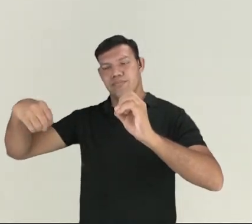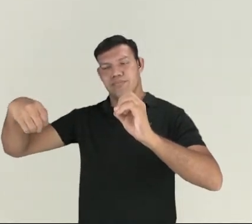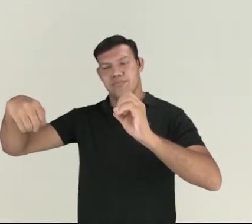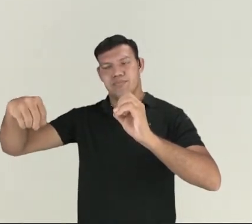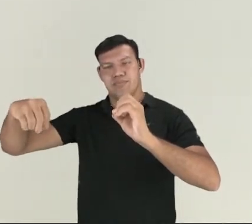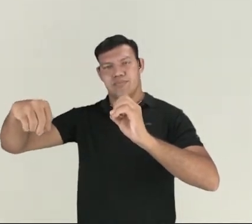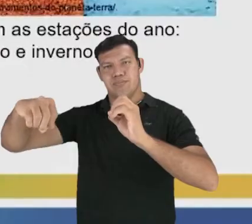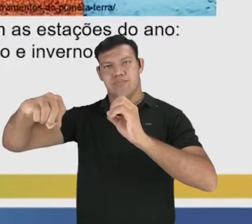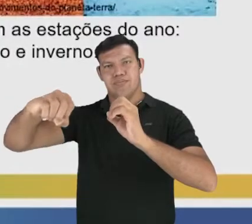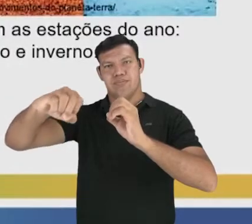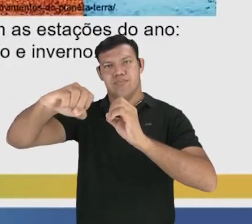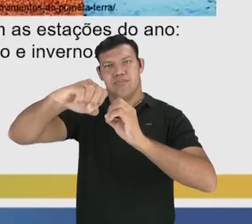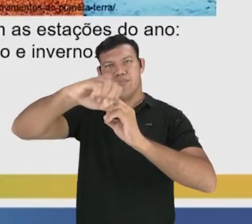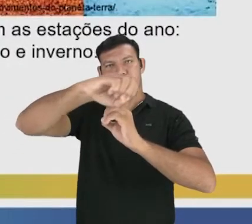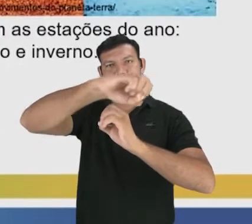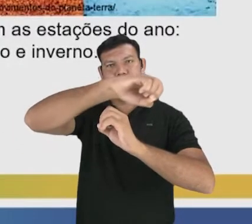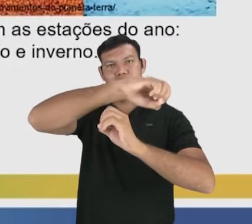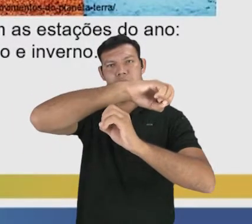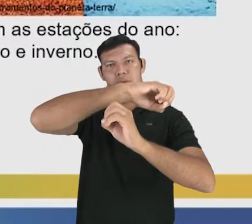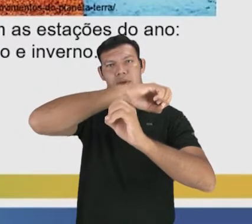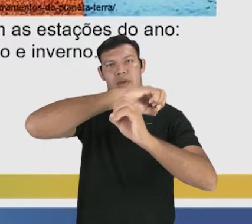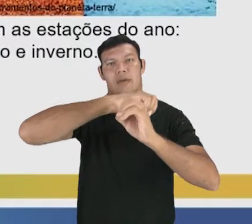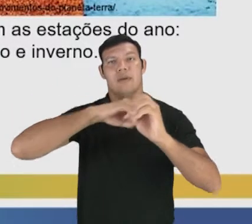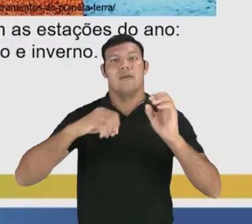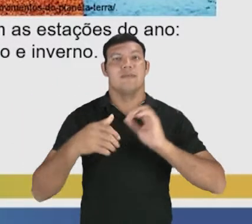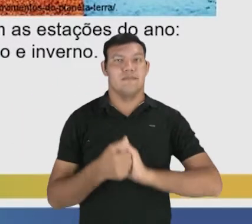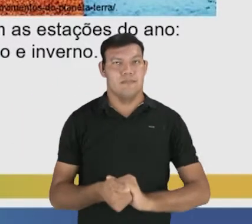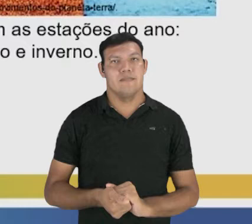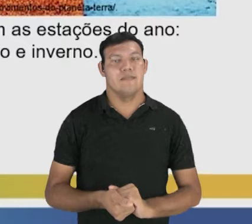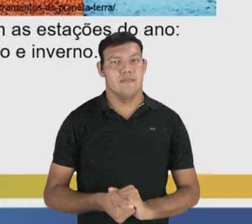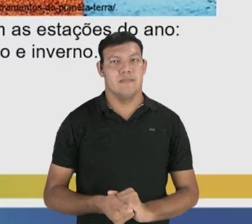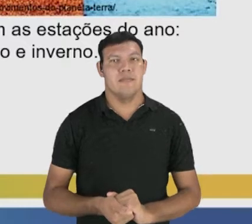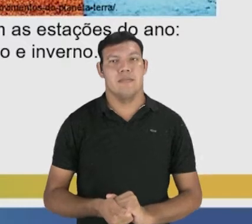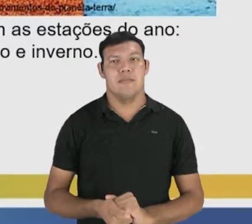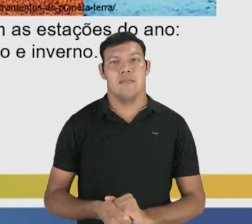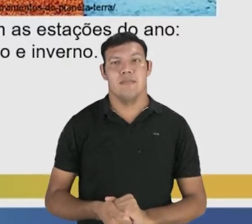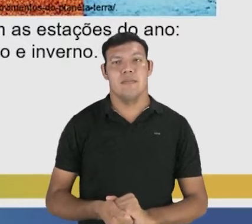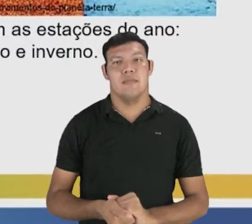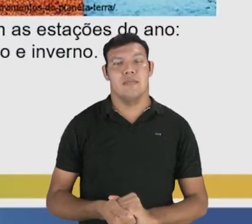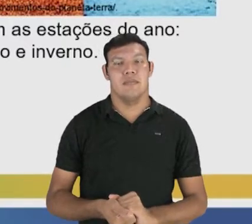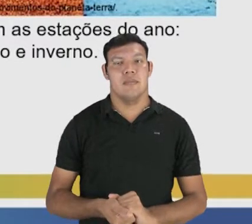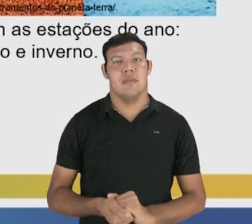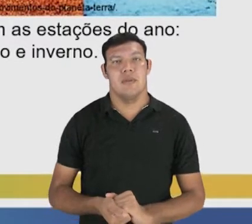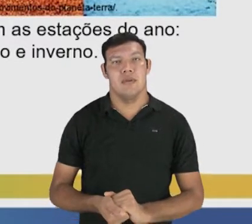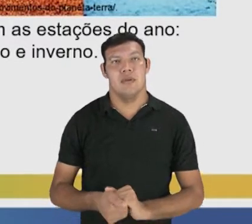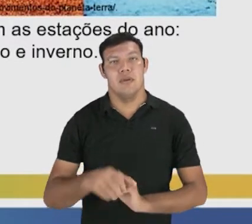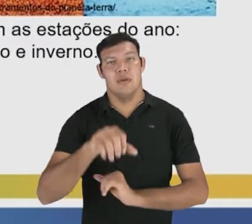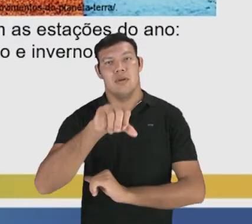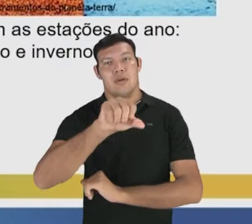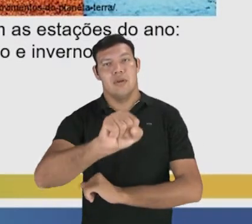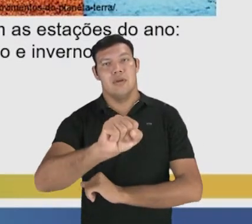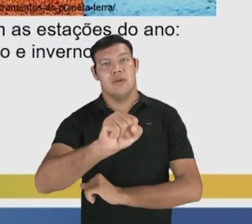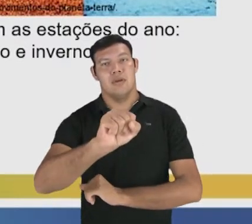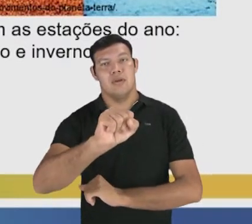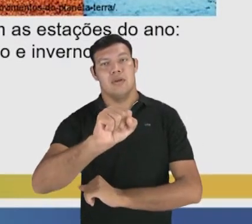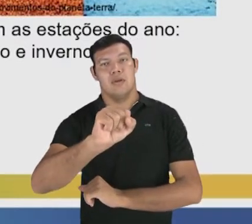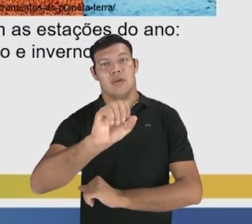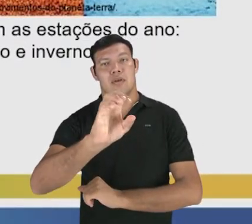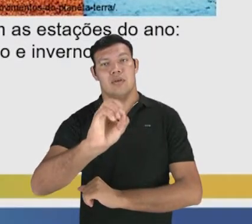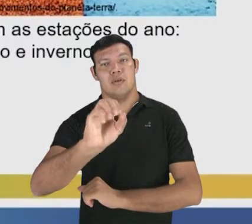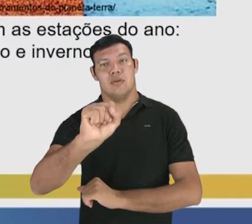gente vai ter um momento que a Terra vai estar passando por um período de solstício e outro momento que ela vai passar por um período chamado